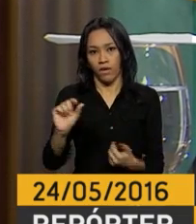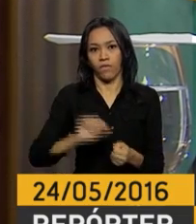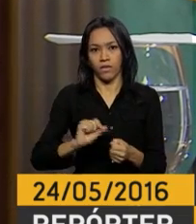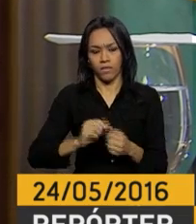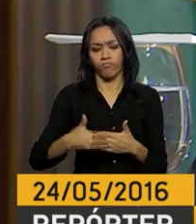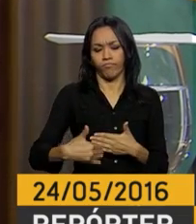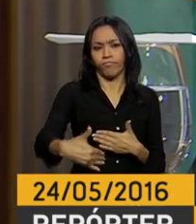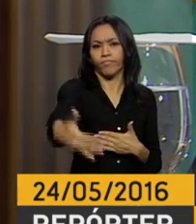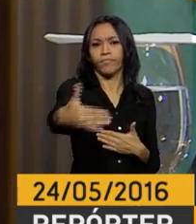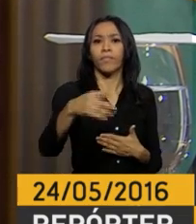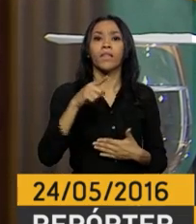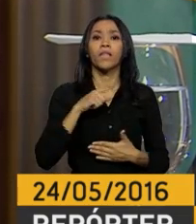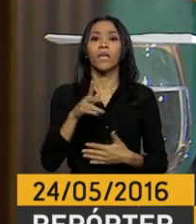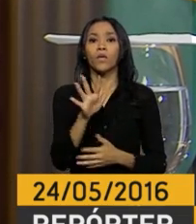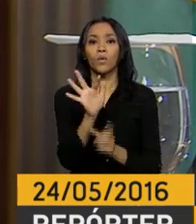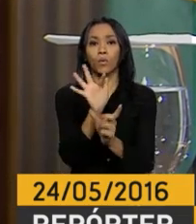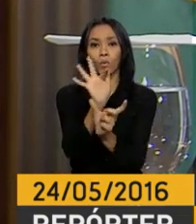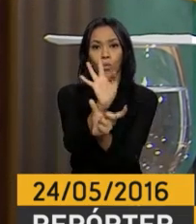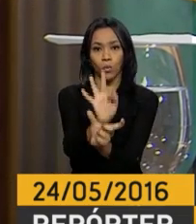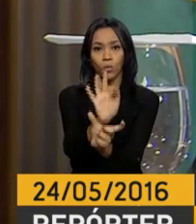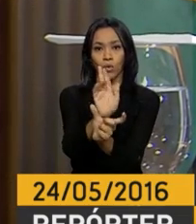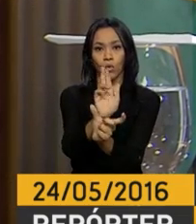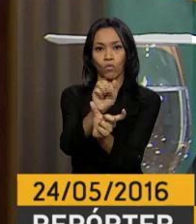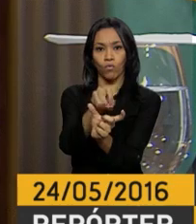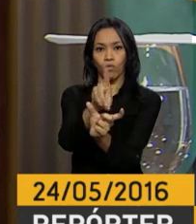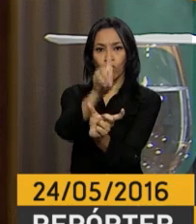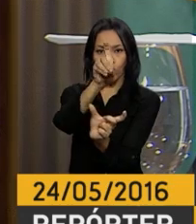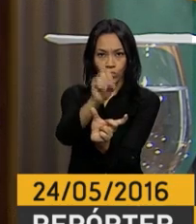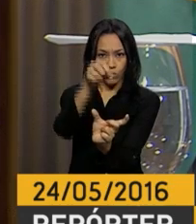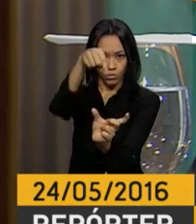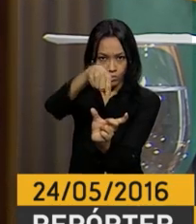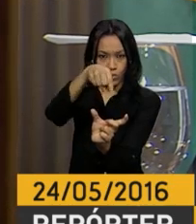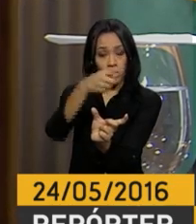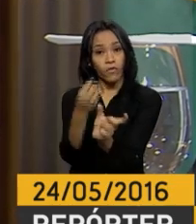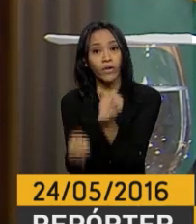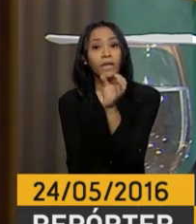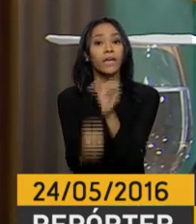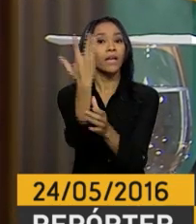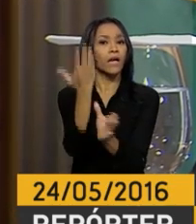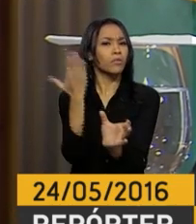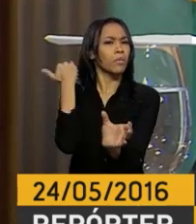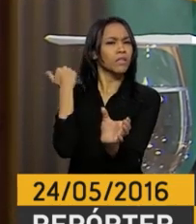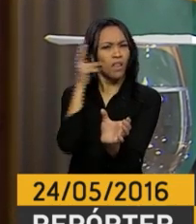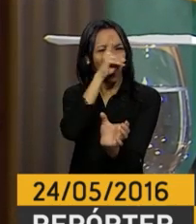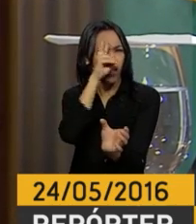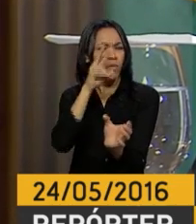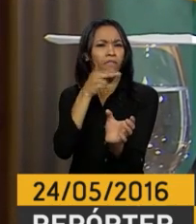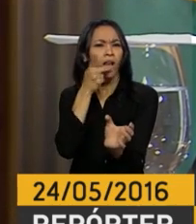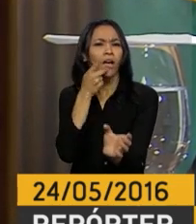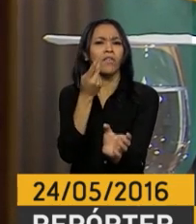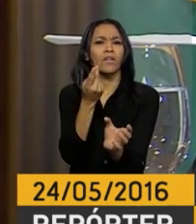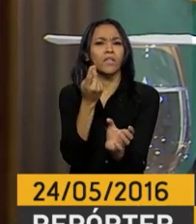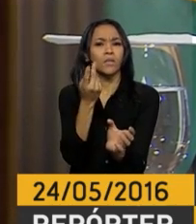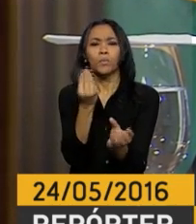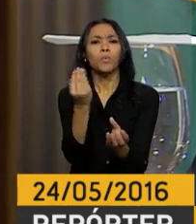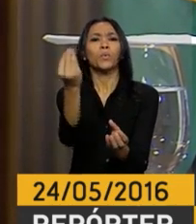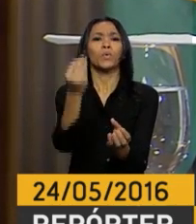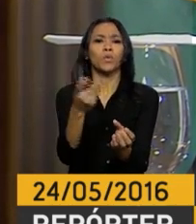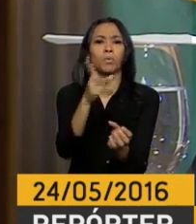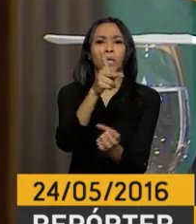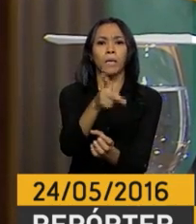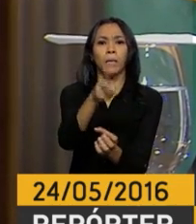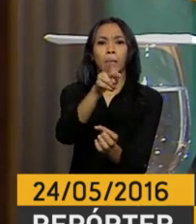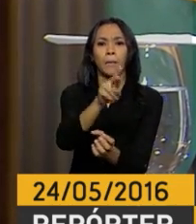há um fundo soberano que foi criado naquela época que se falava no pré-sal, não é? Há o exemplo da Noruega e